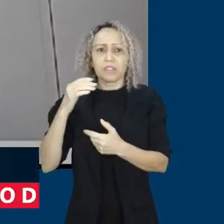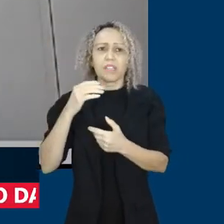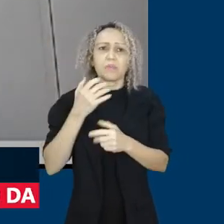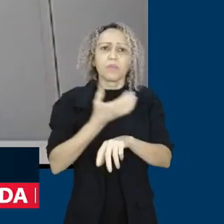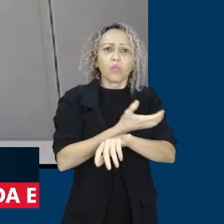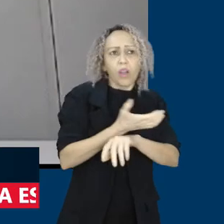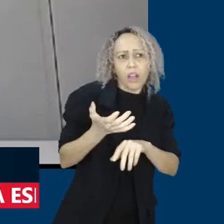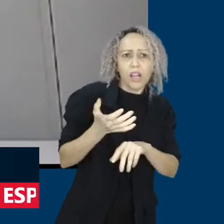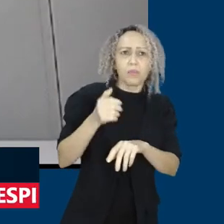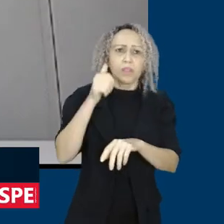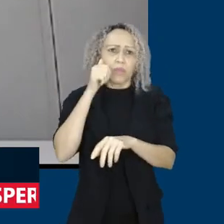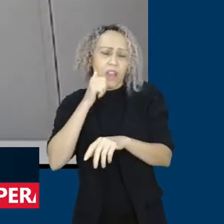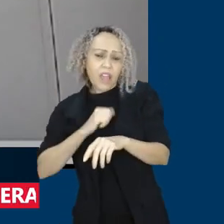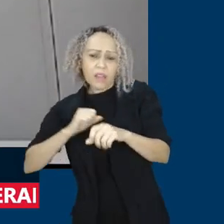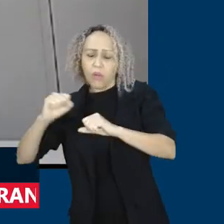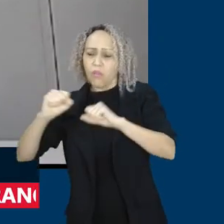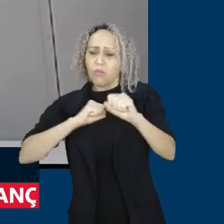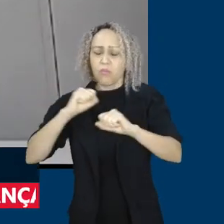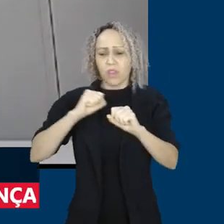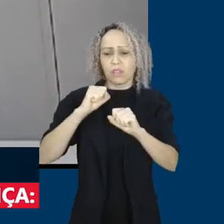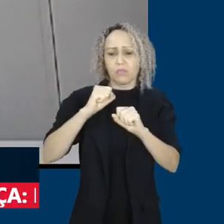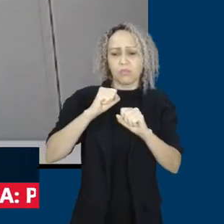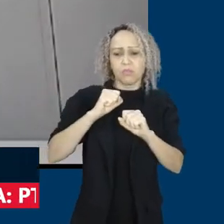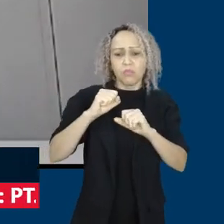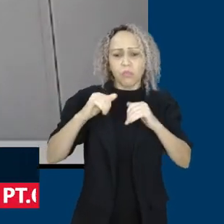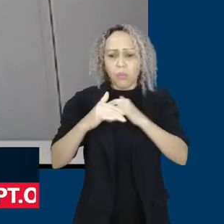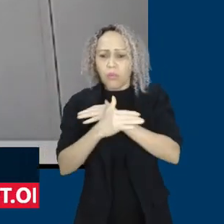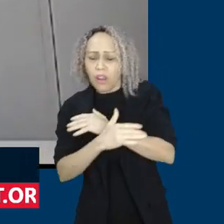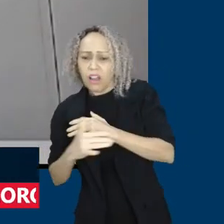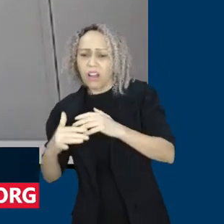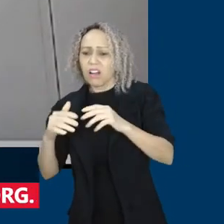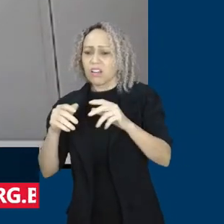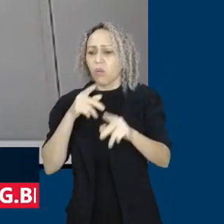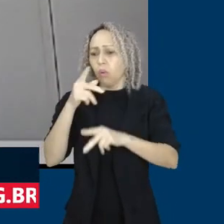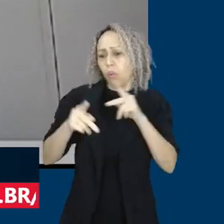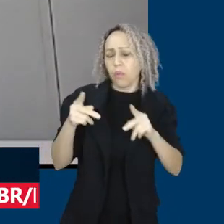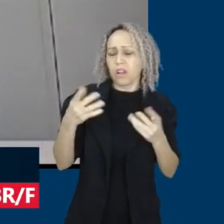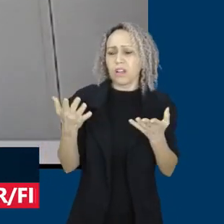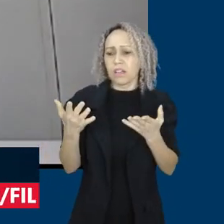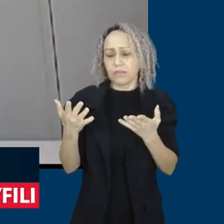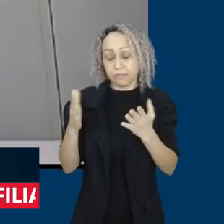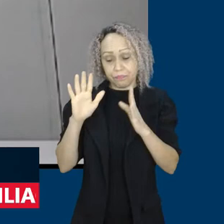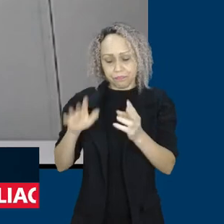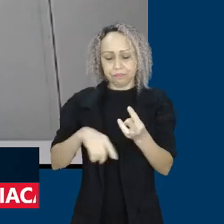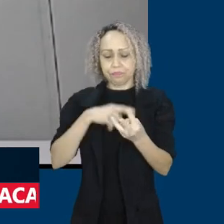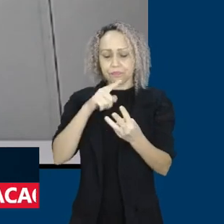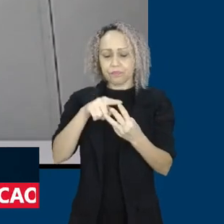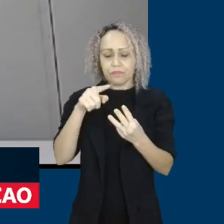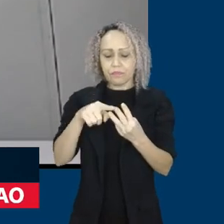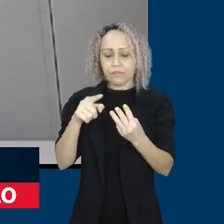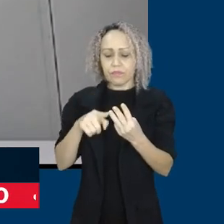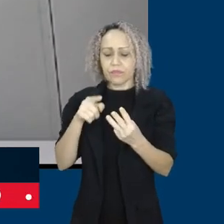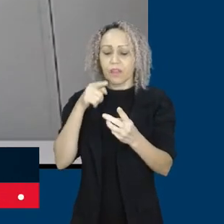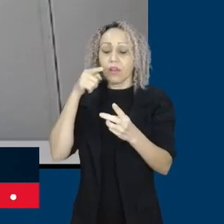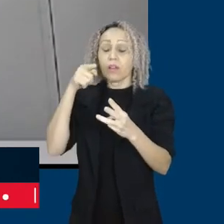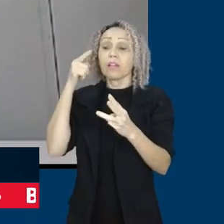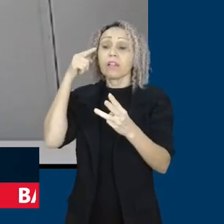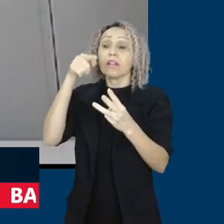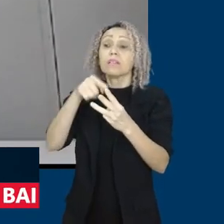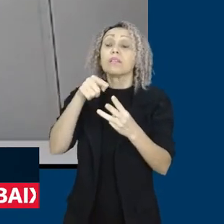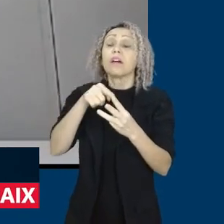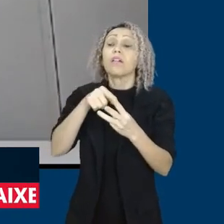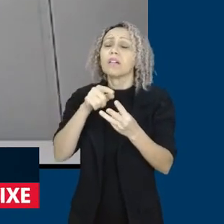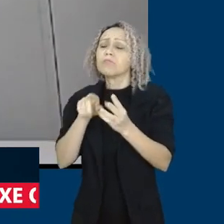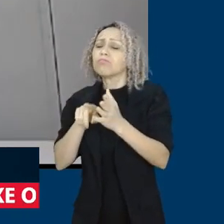movimentos populares Urbano das centrais sindicais e tem a três atribuição uma é fazer um diagnóstico do desmonte